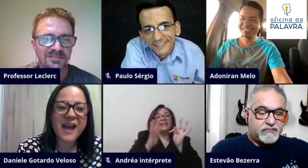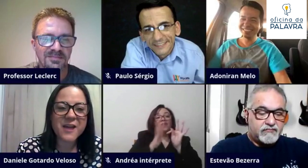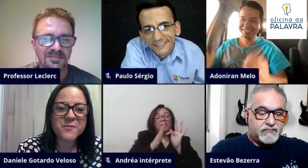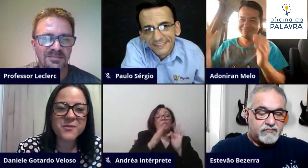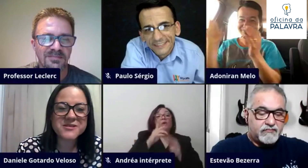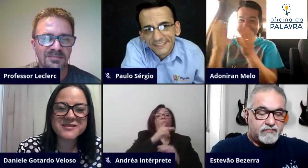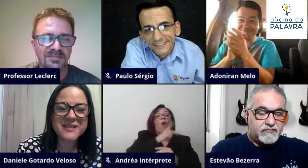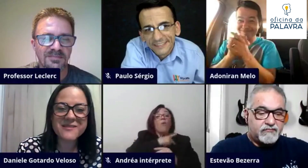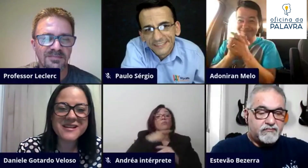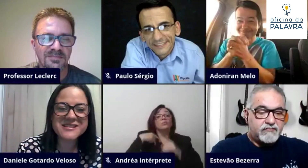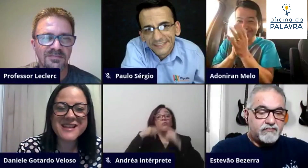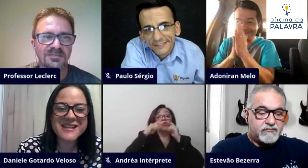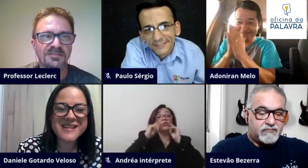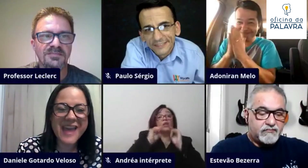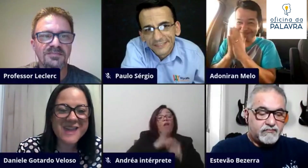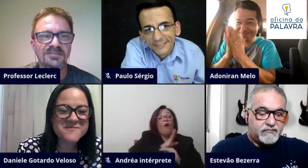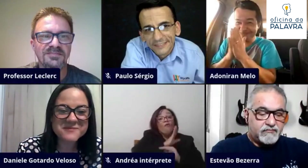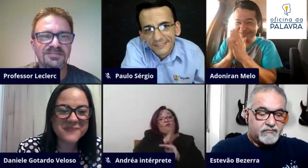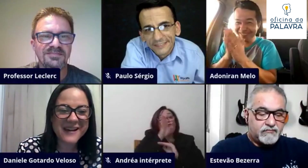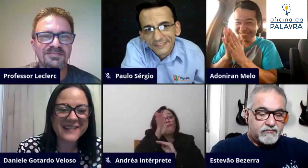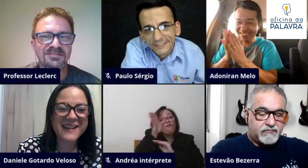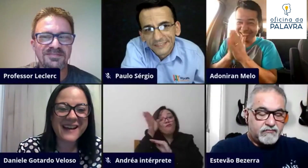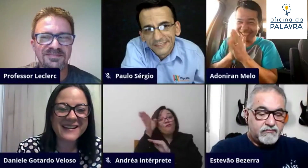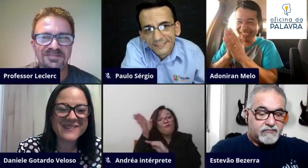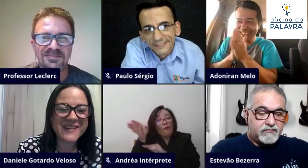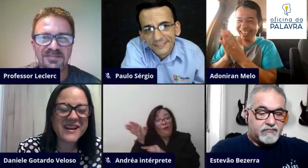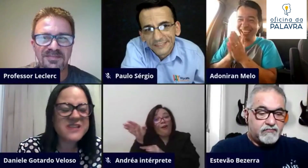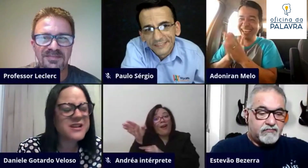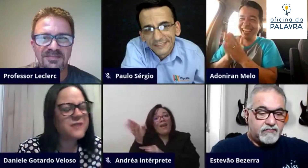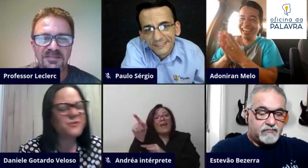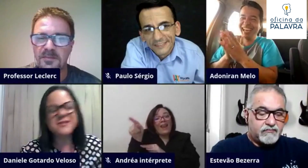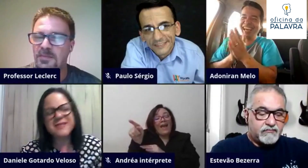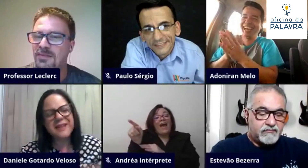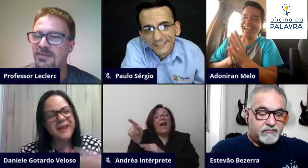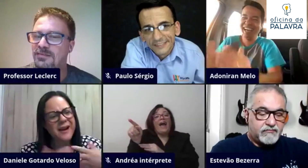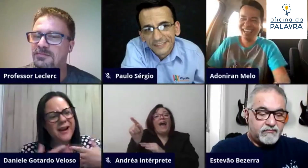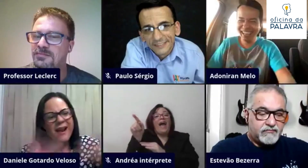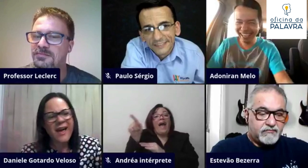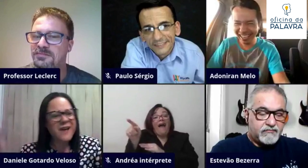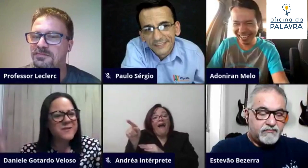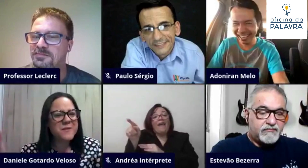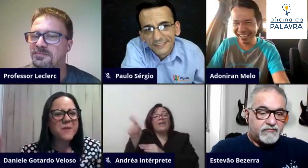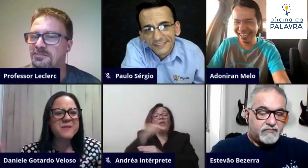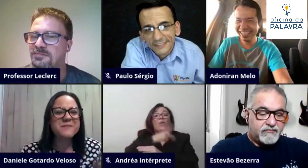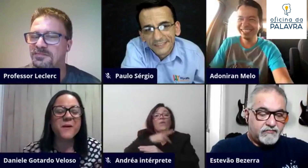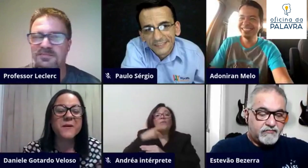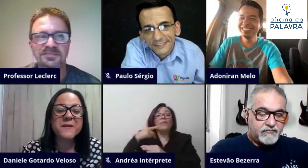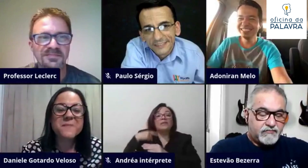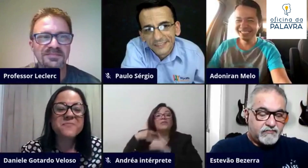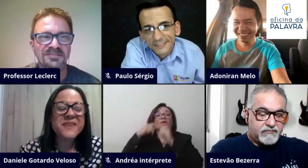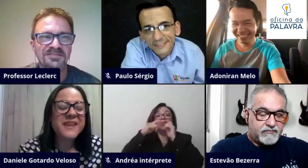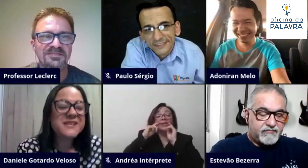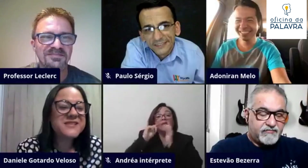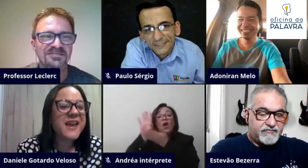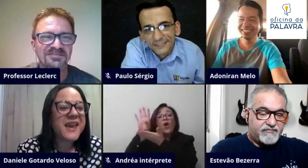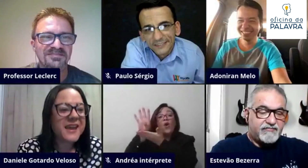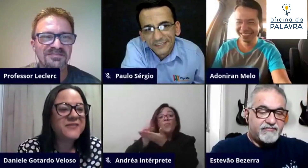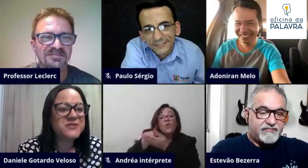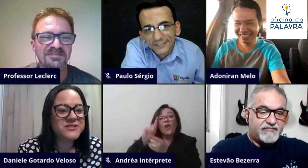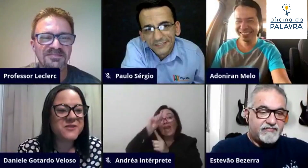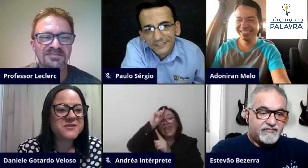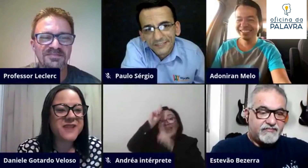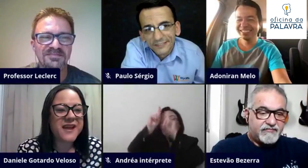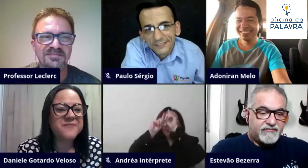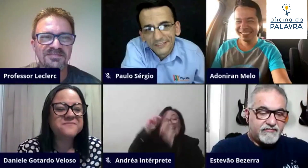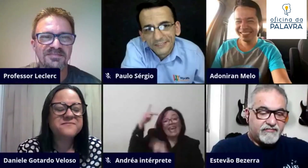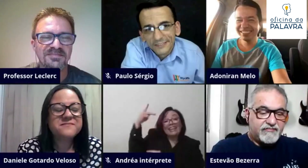assim, cara, posso levar essa ideia para o Paraná, lá para a igreja? Ele falou assim, claro, meu irmão. Isso é reino